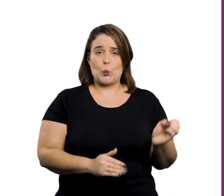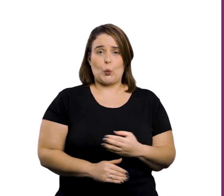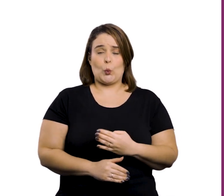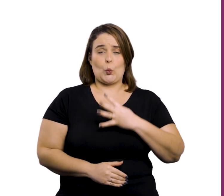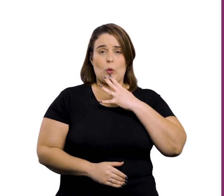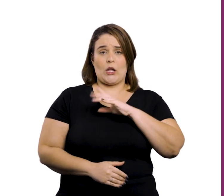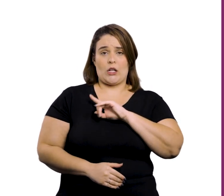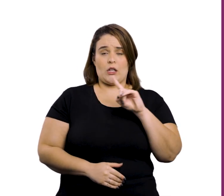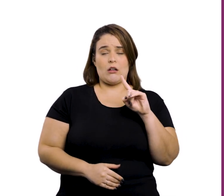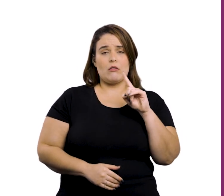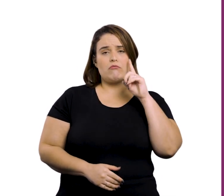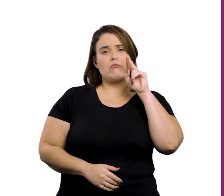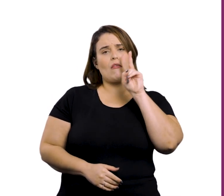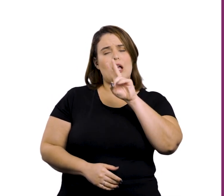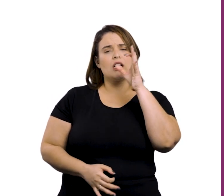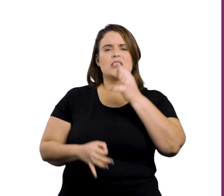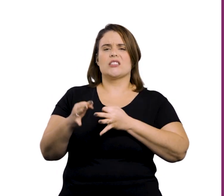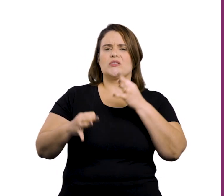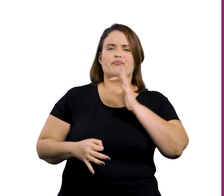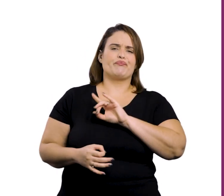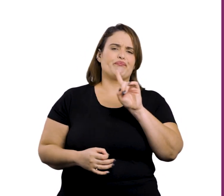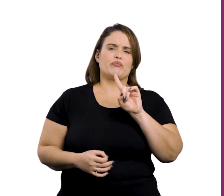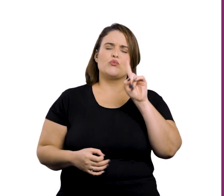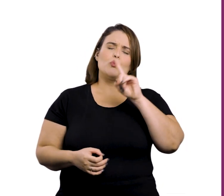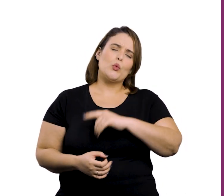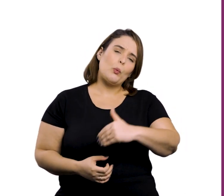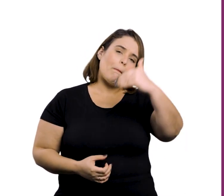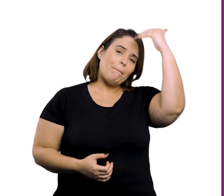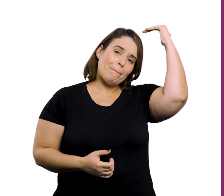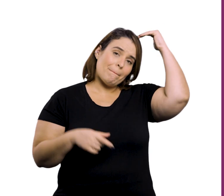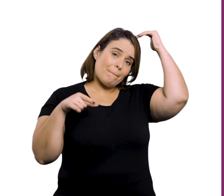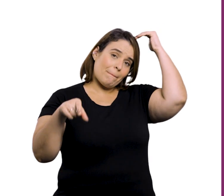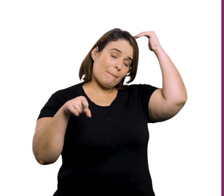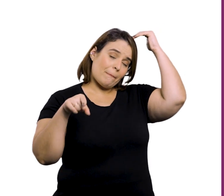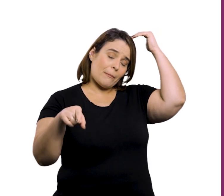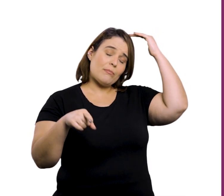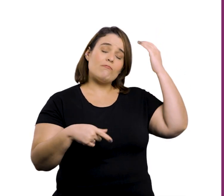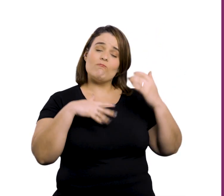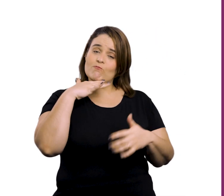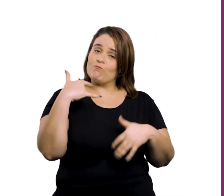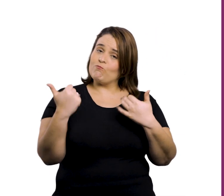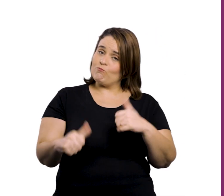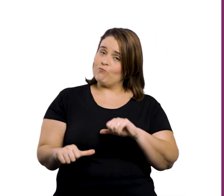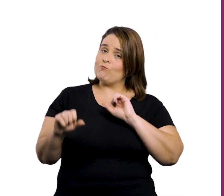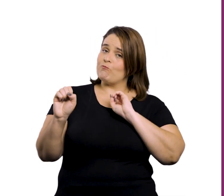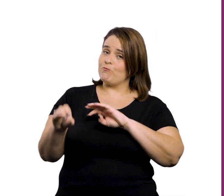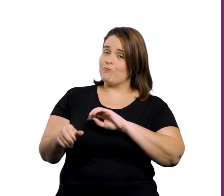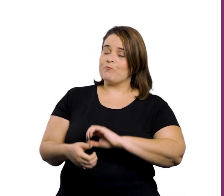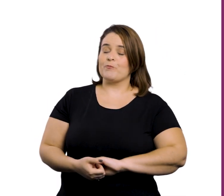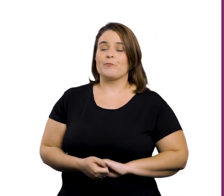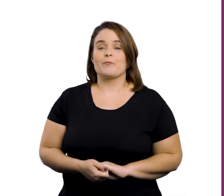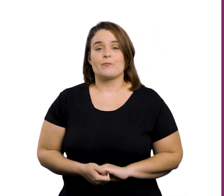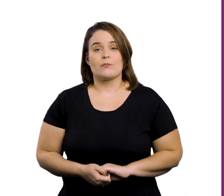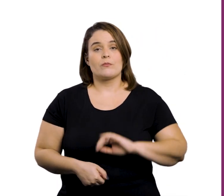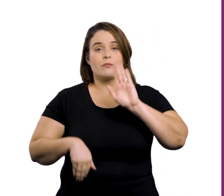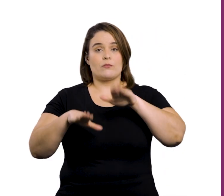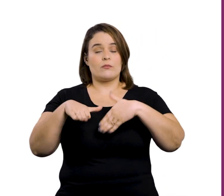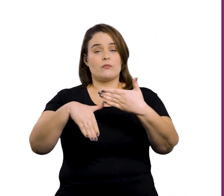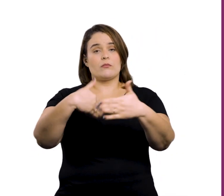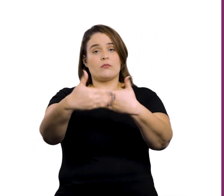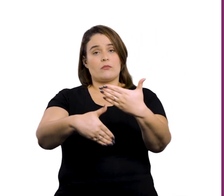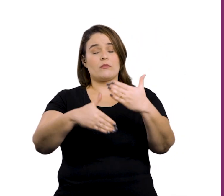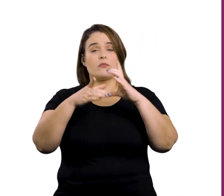desatualizado, visto injustamente como o grande culpado pelo fracasso da educação. Muitas vezes, os